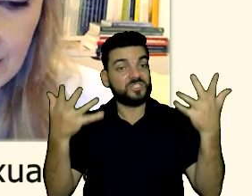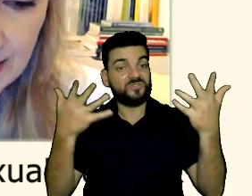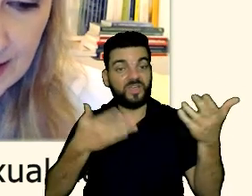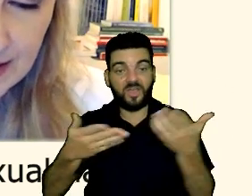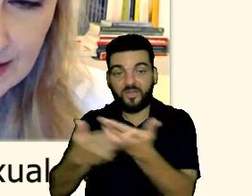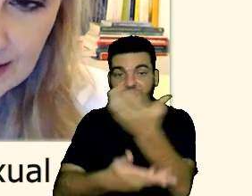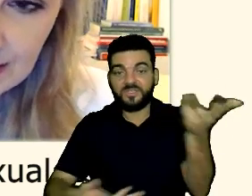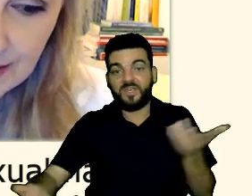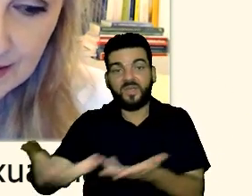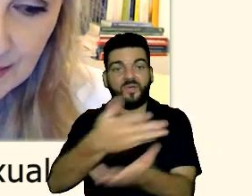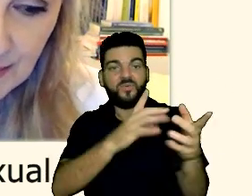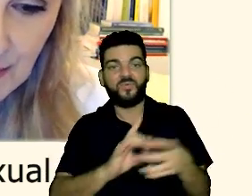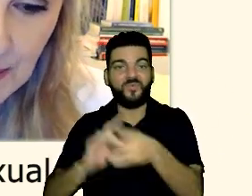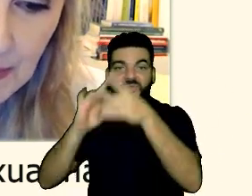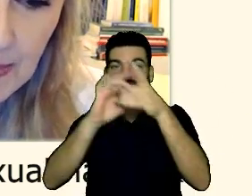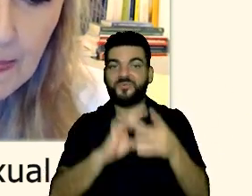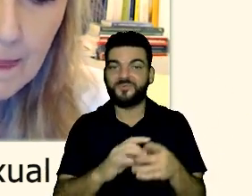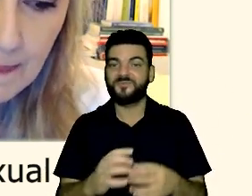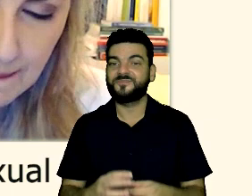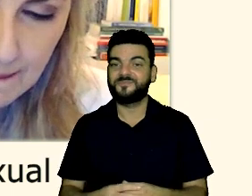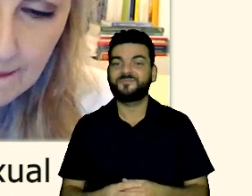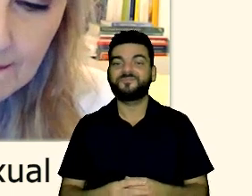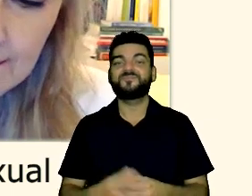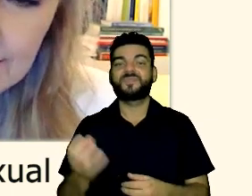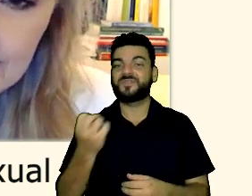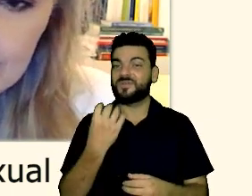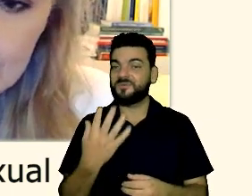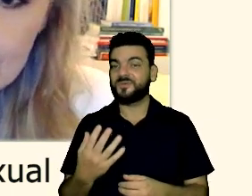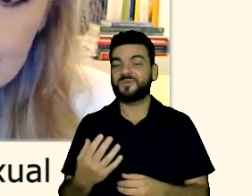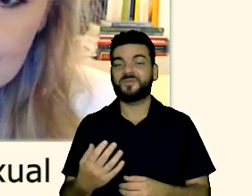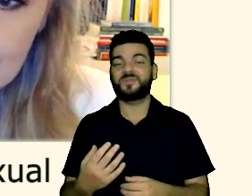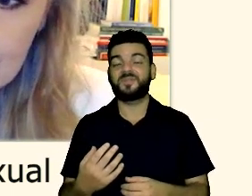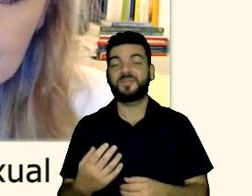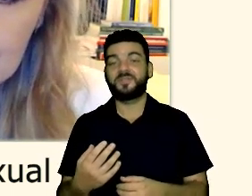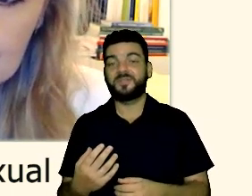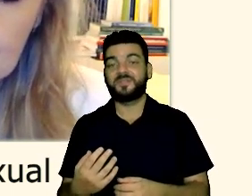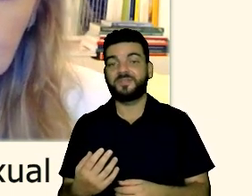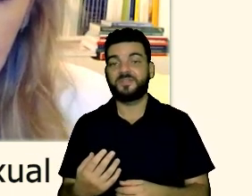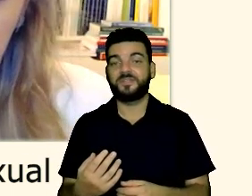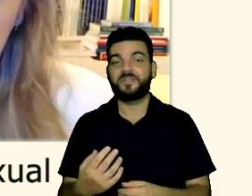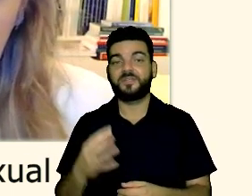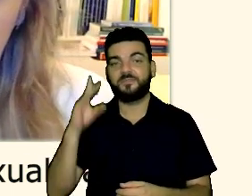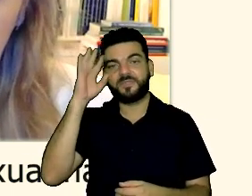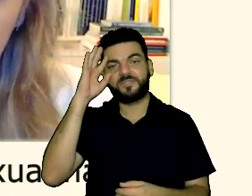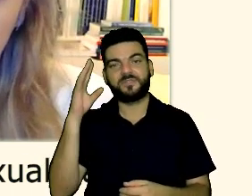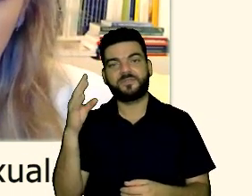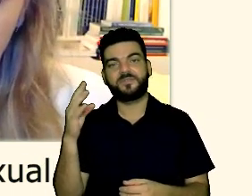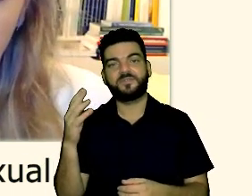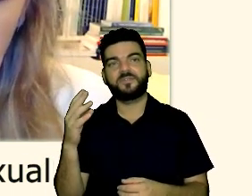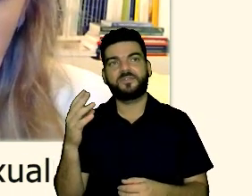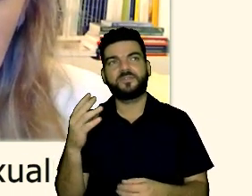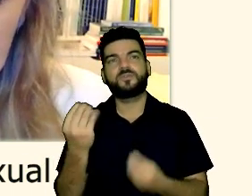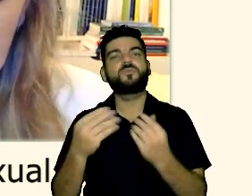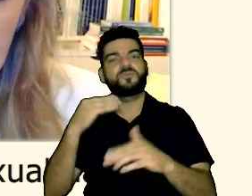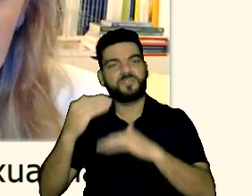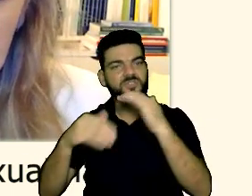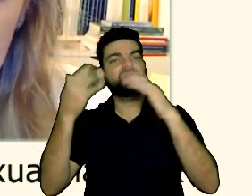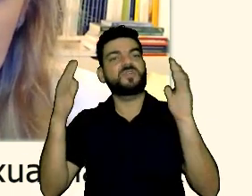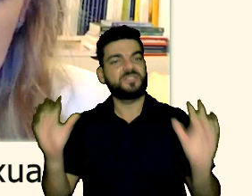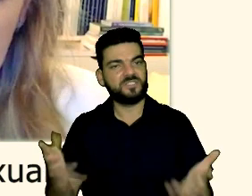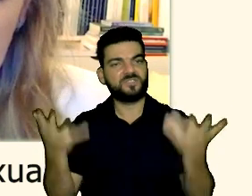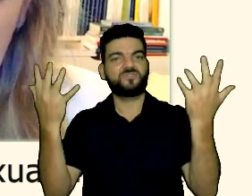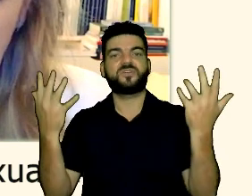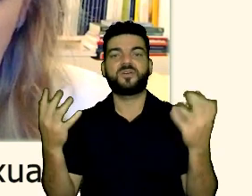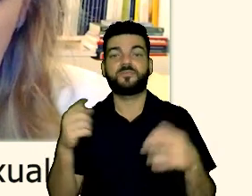para as pessoas pararem, conversarem, refletirem, não é uma coisa que atrapalha no trabalho, muito pelo contrário, ajuda, né, e